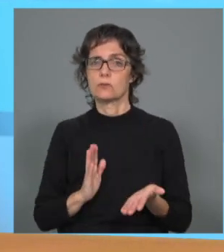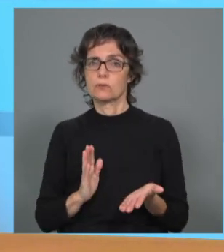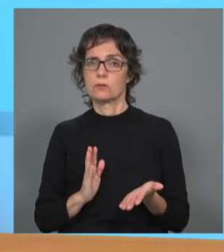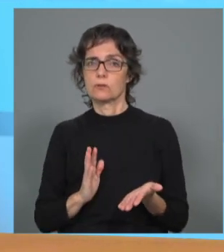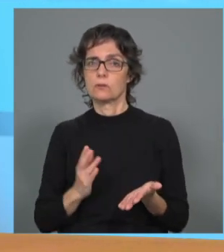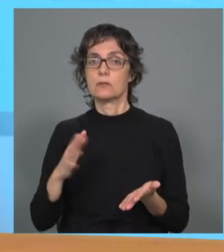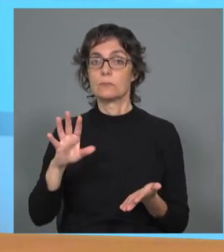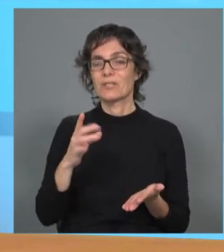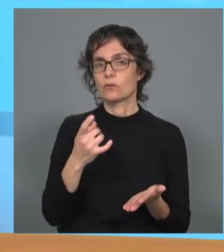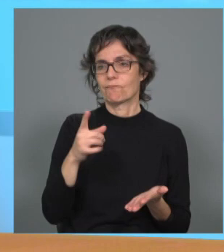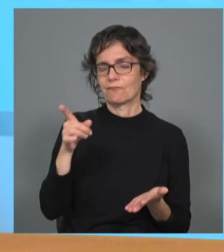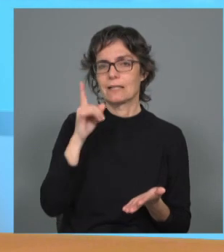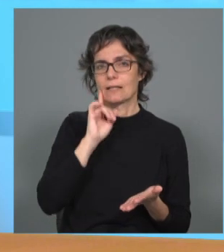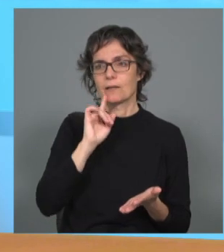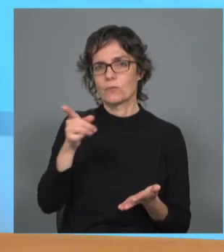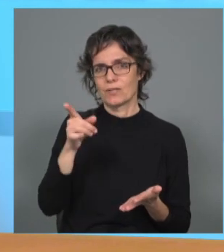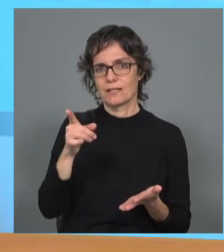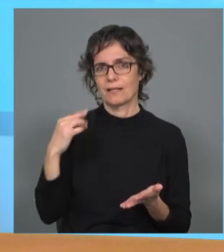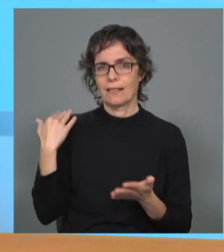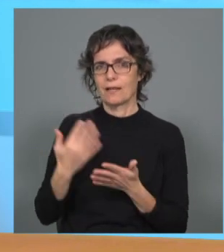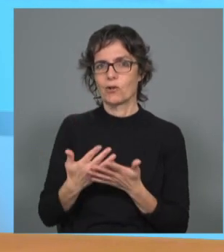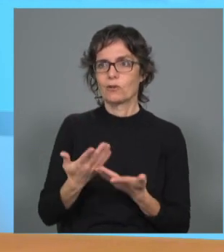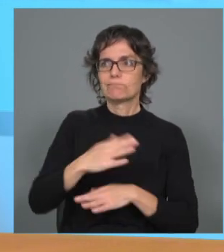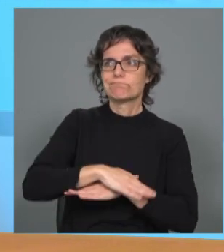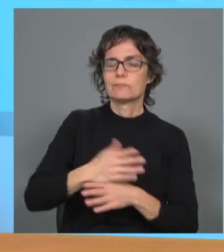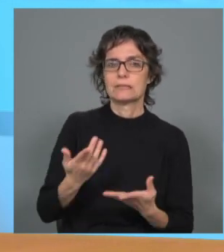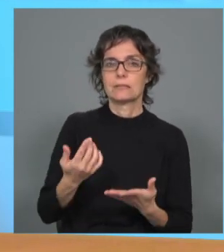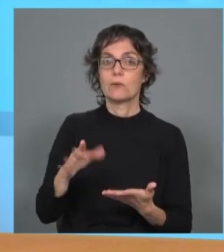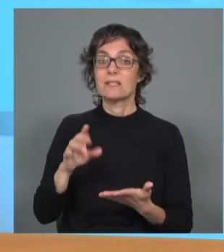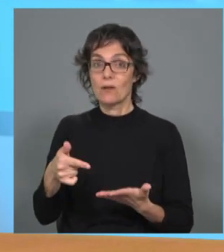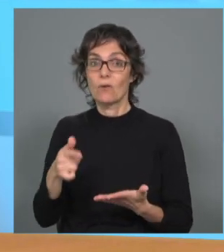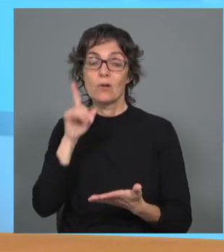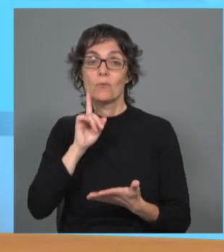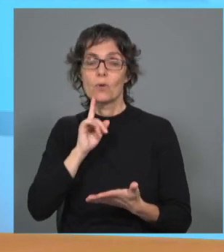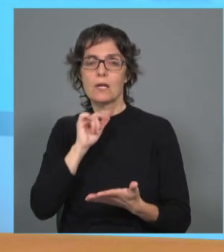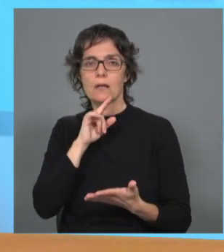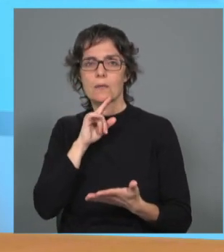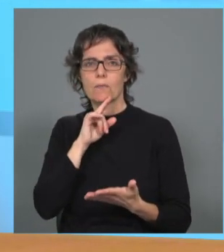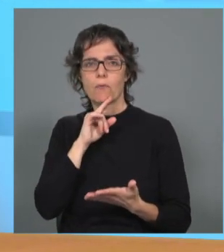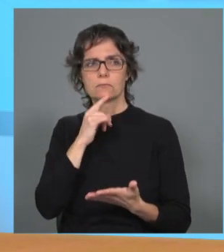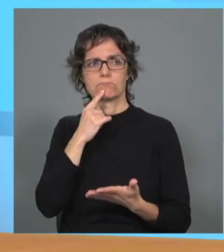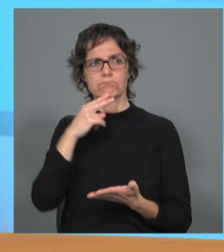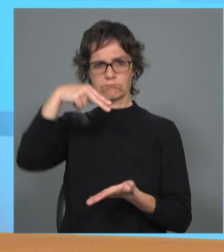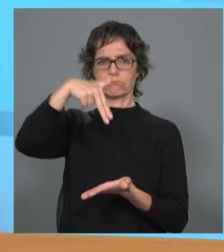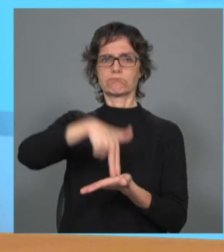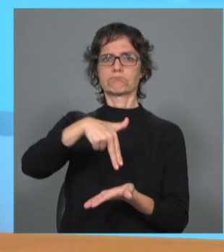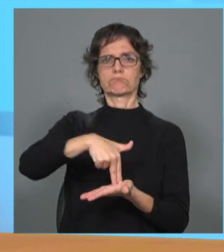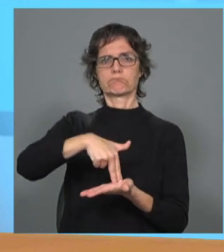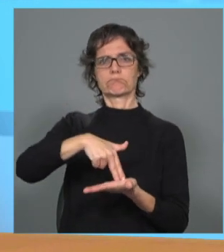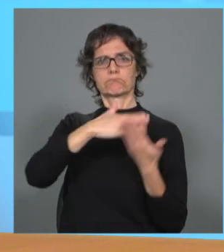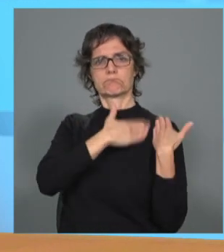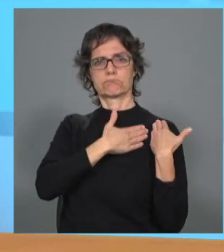caminho, perceber que podemos ter aqui um papel na ajuda da renovação da Igreja e, portanto, cabe a cada